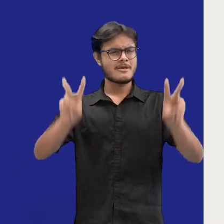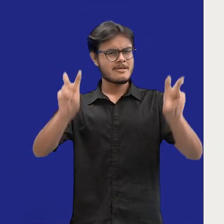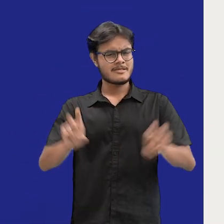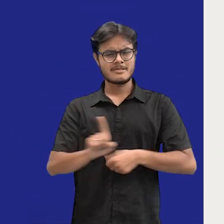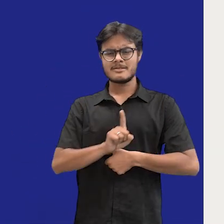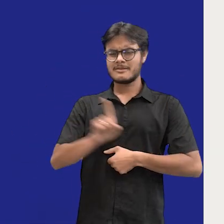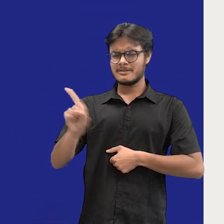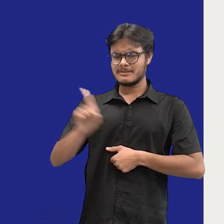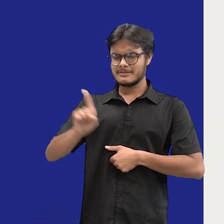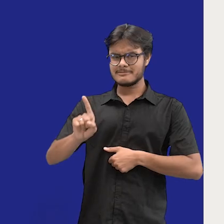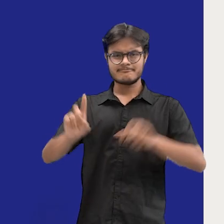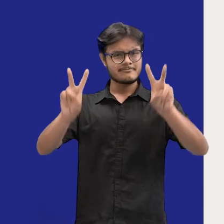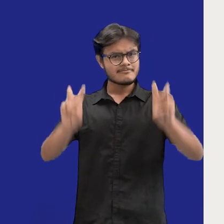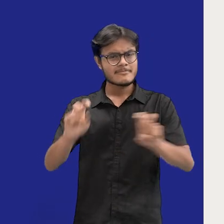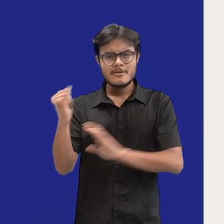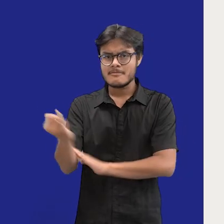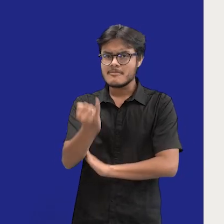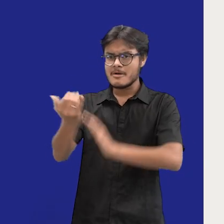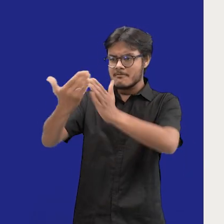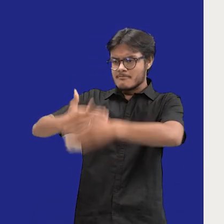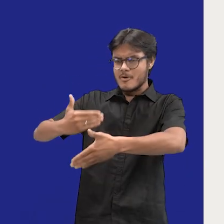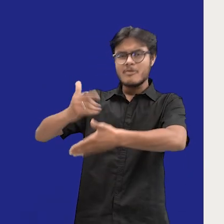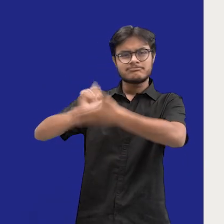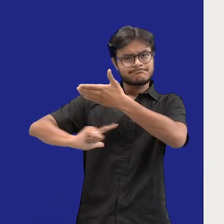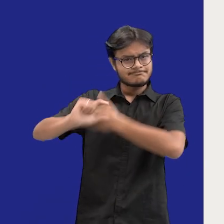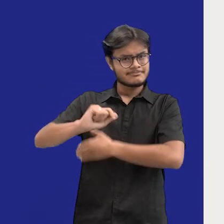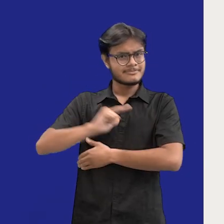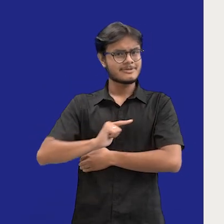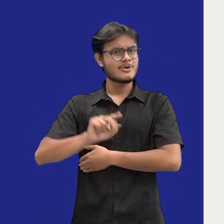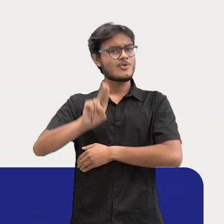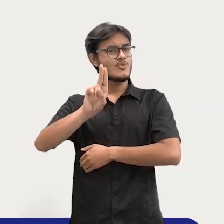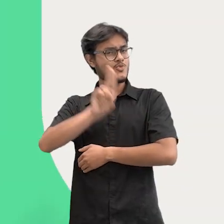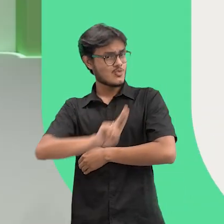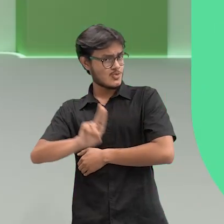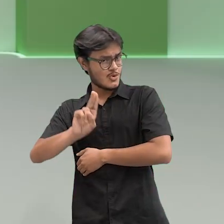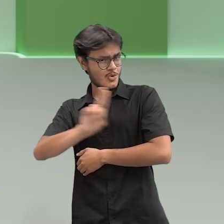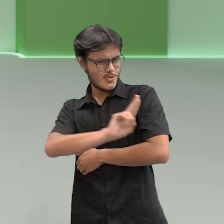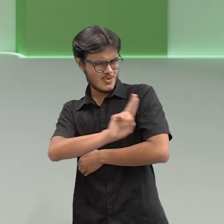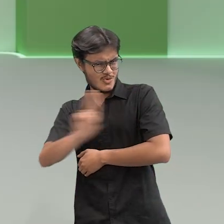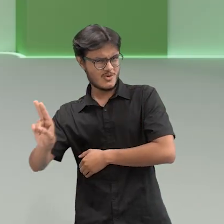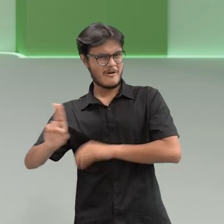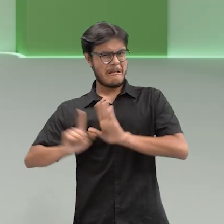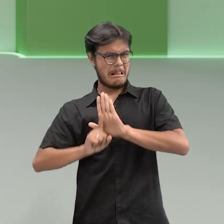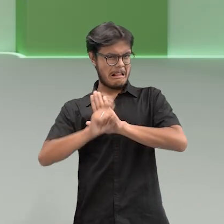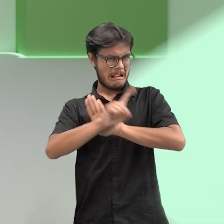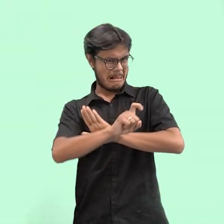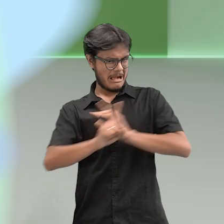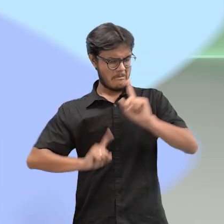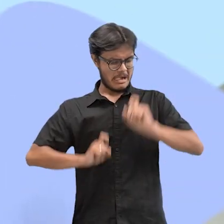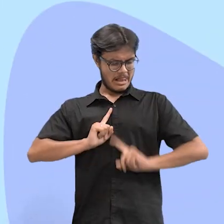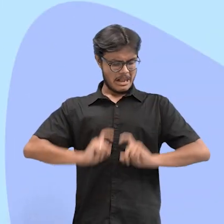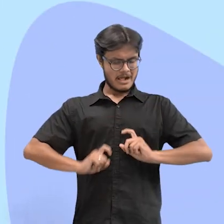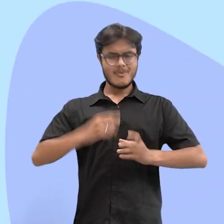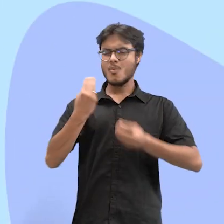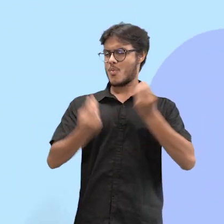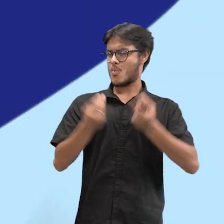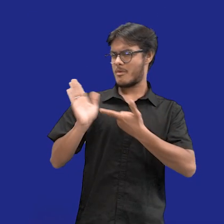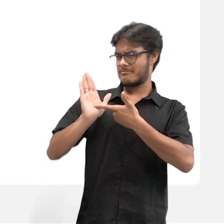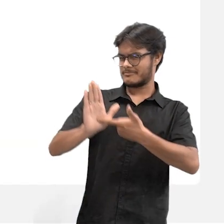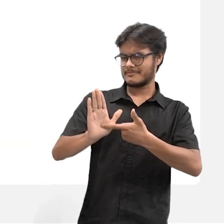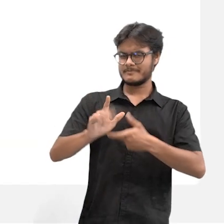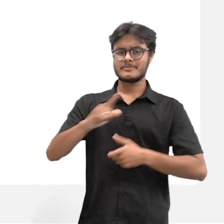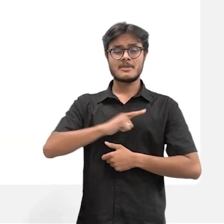tema quentíssimo da nossa prova da UEA. Nós vamos falar sobre verminoses. E vamos ver o que eu separei para vocês aqui. Olha só. No